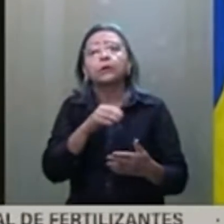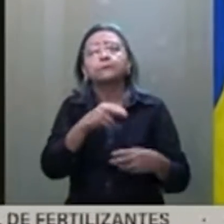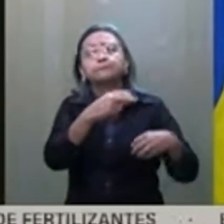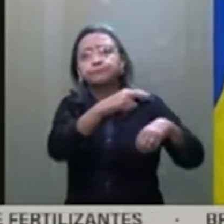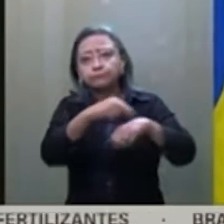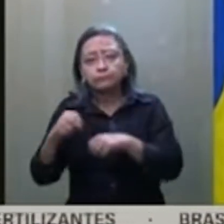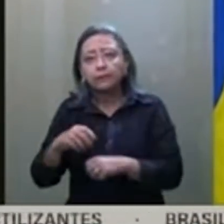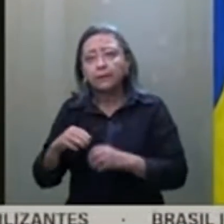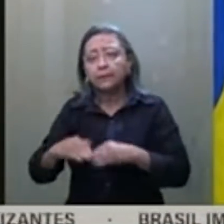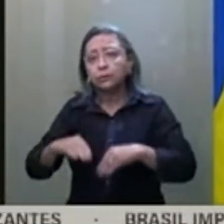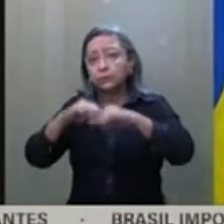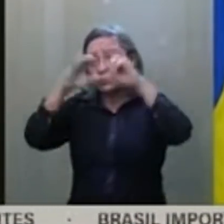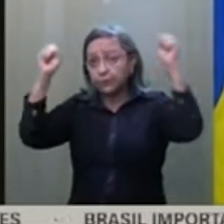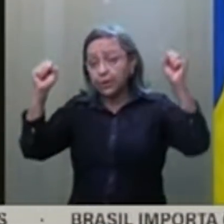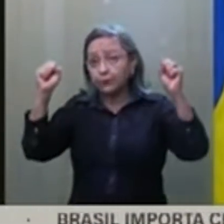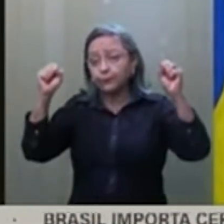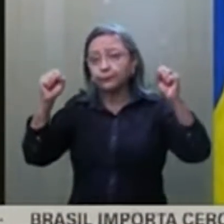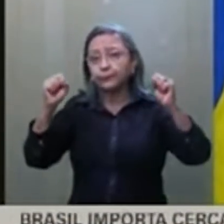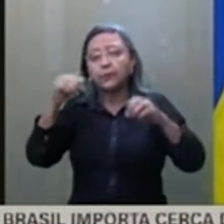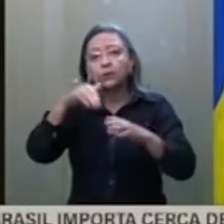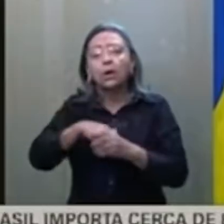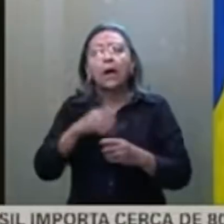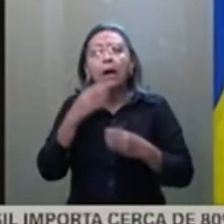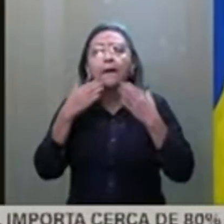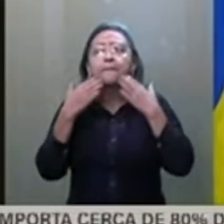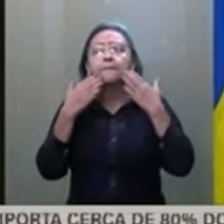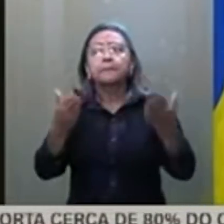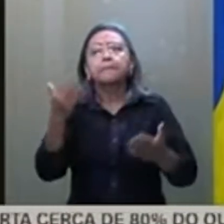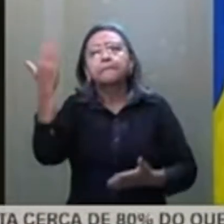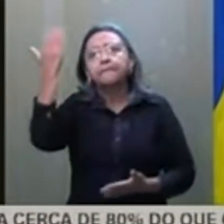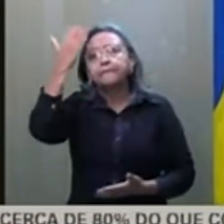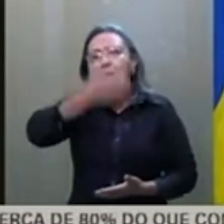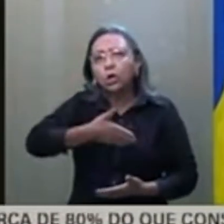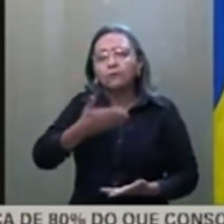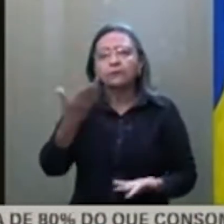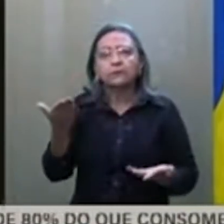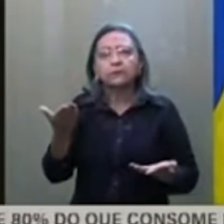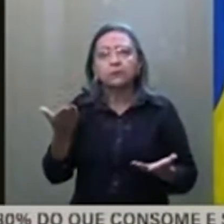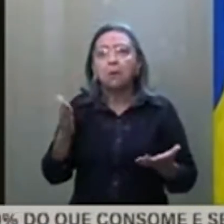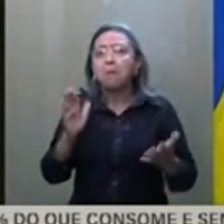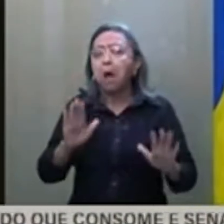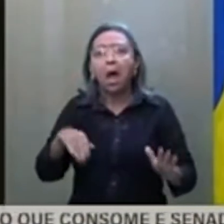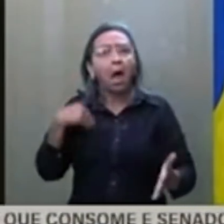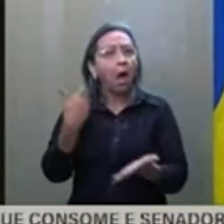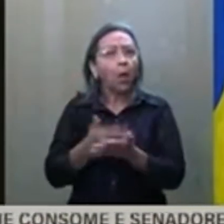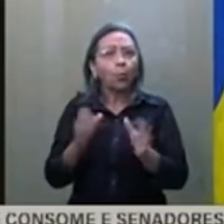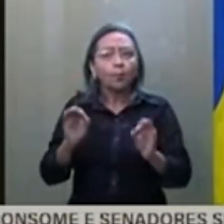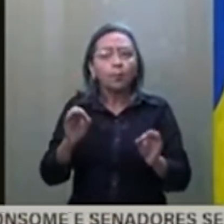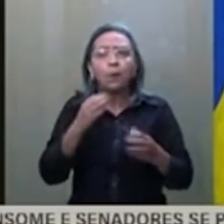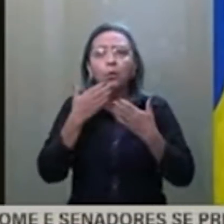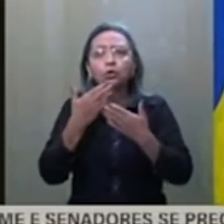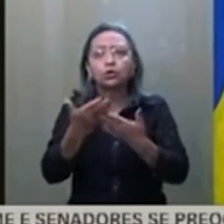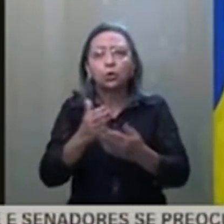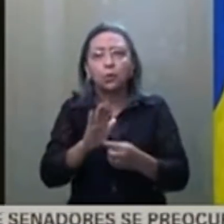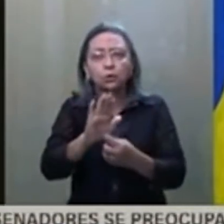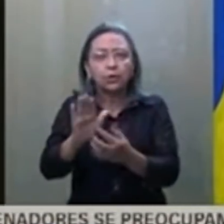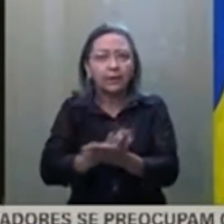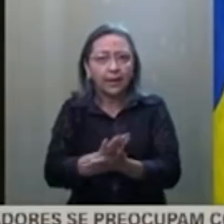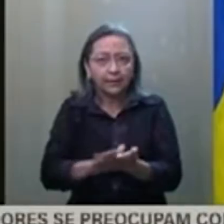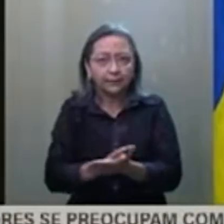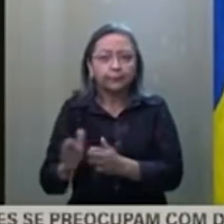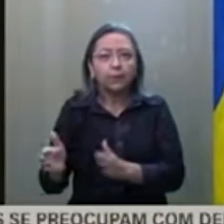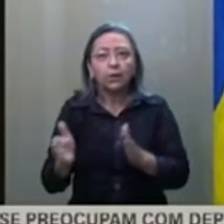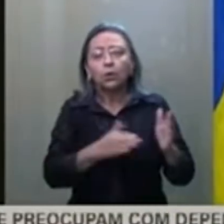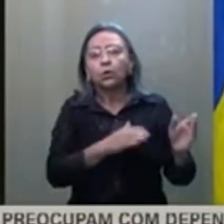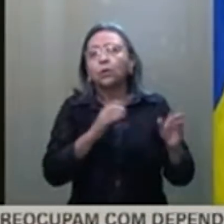pelo Tribunal Superior Eleitoral a apresentar provas e nada mostrou em outra frente